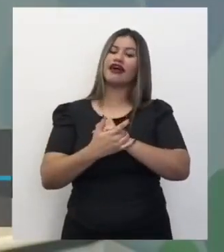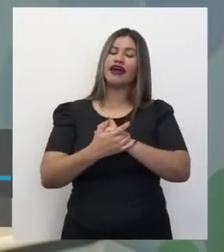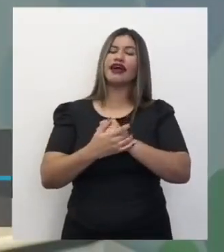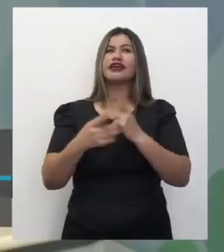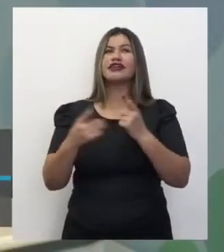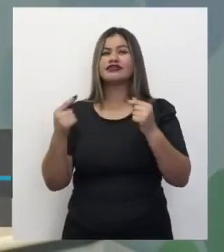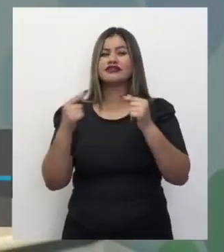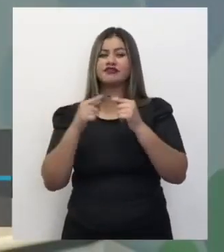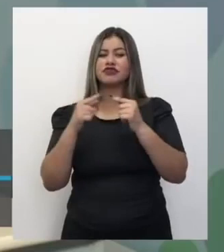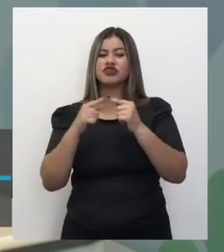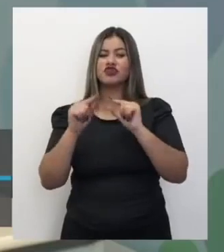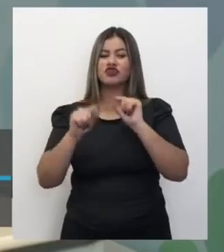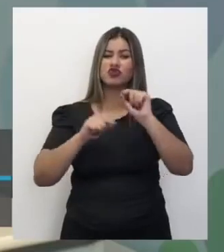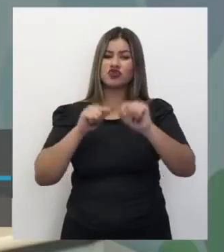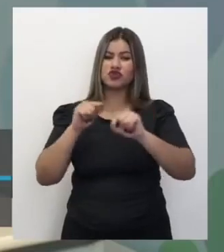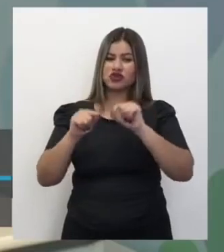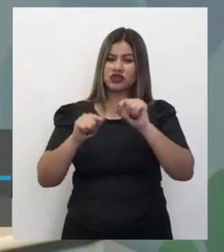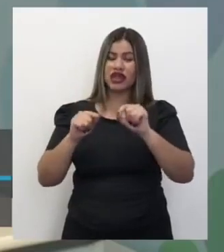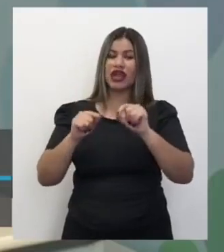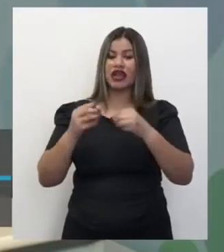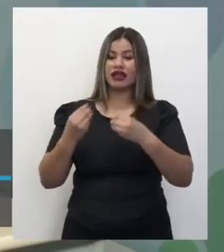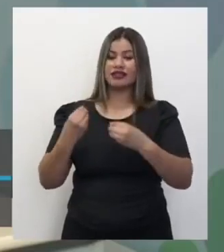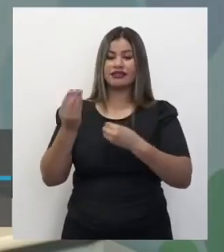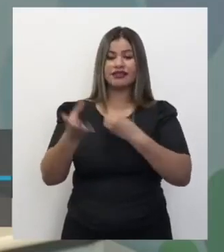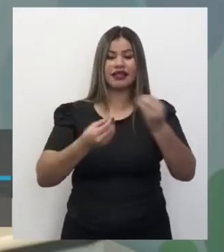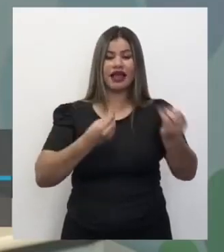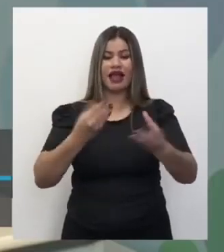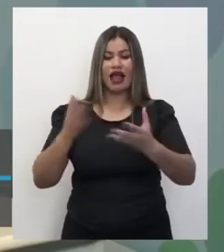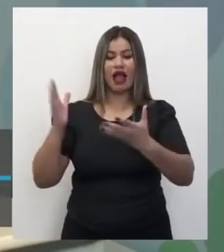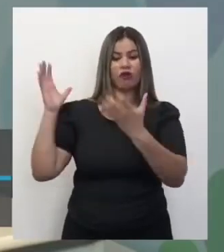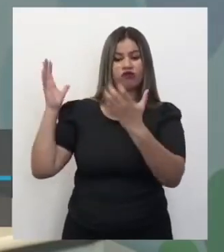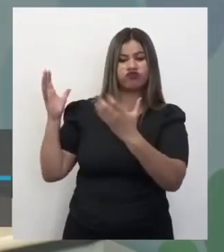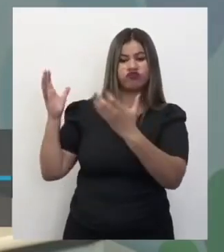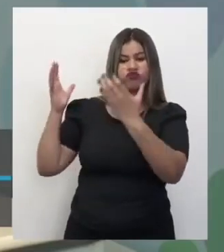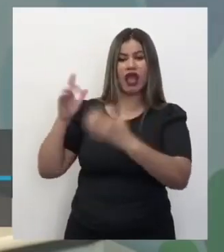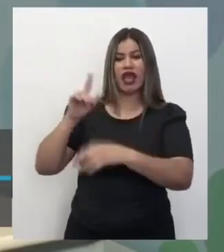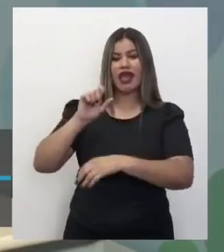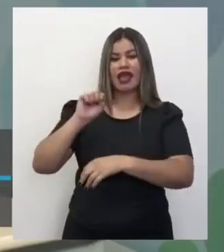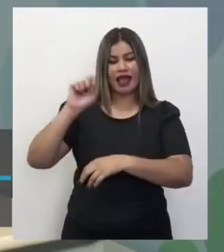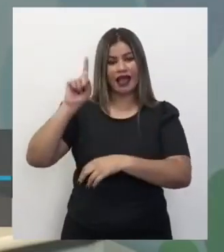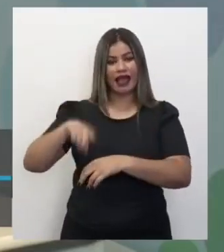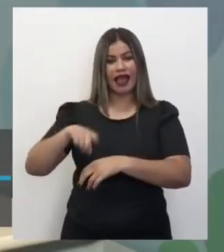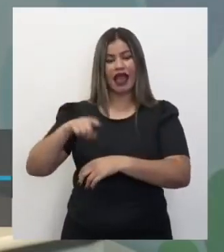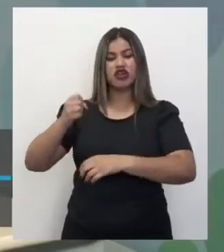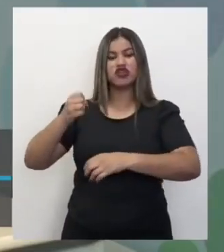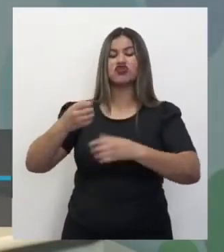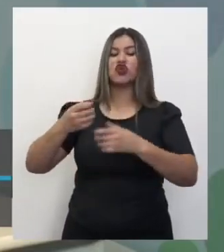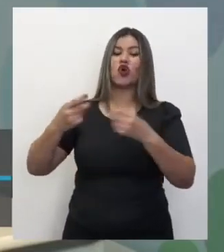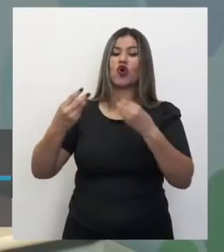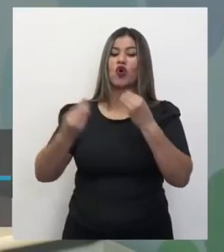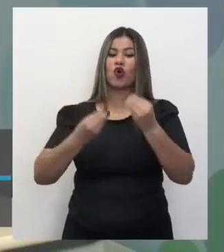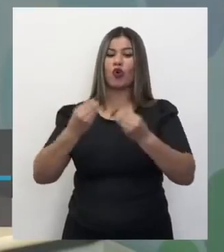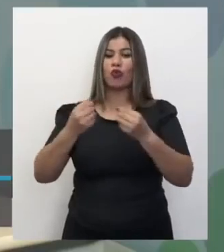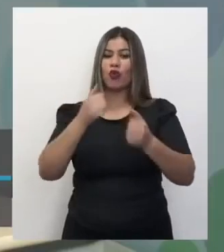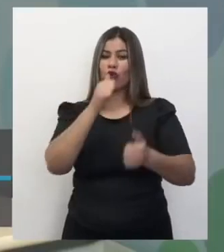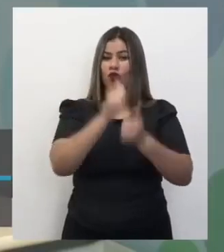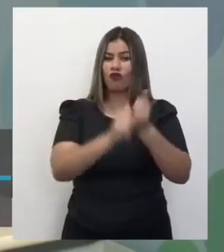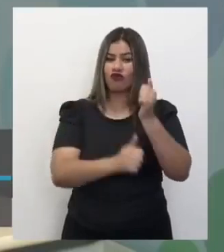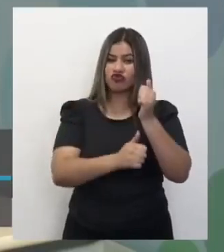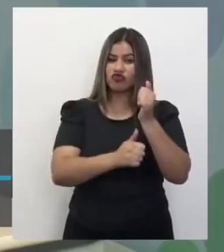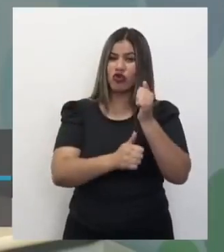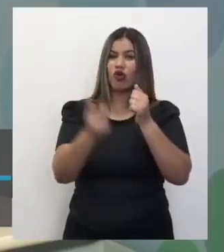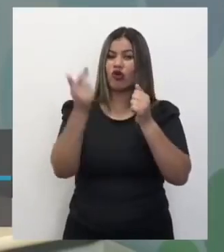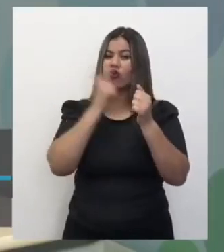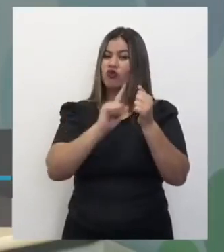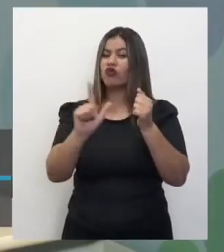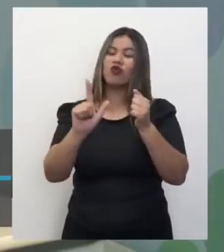durante uma distribuição de gás de cozinha que um time de futebol conseguiu 300 botijões de gás. Na época que o botijão